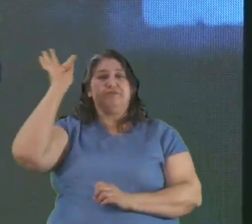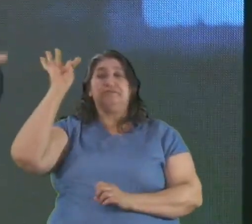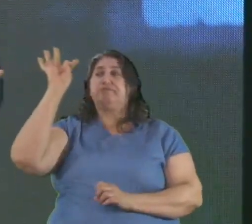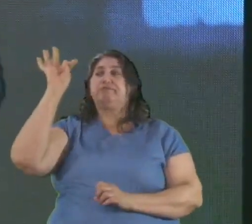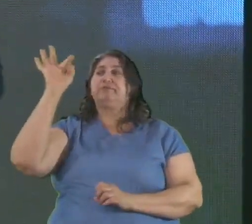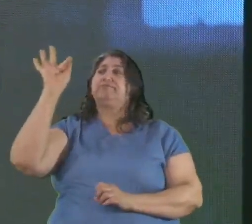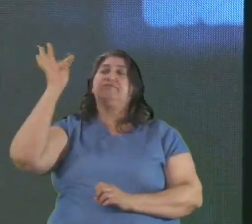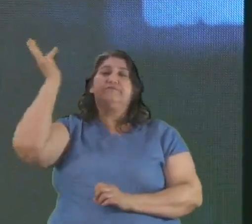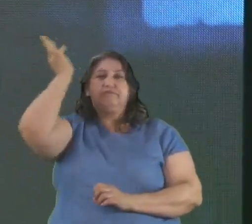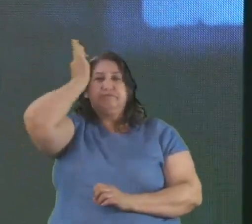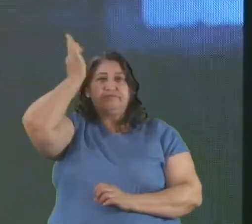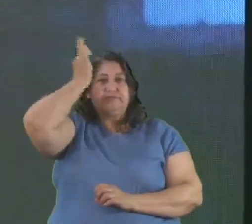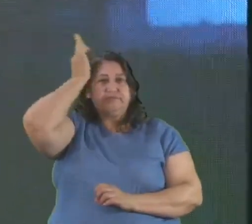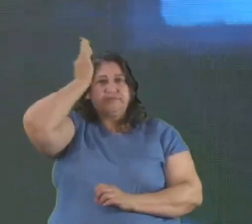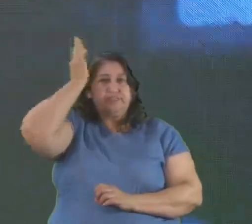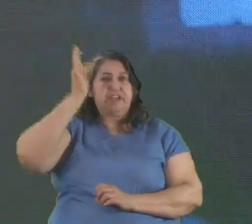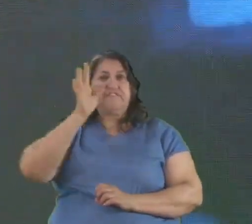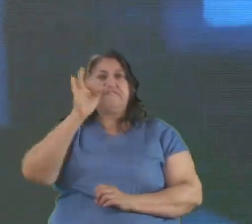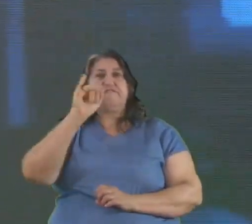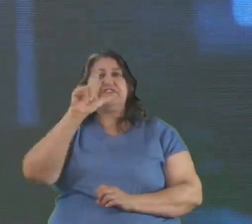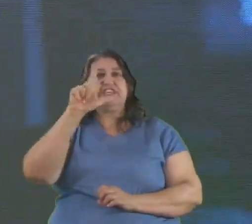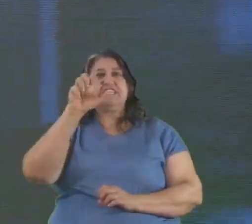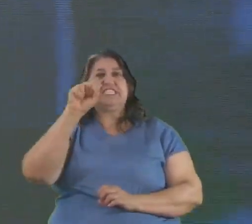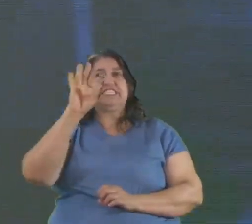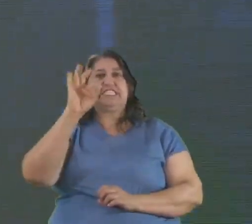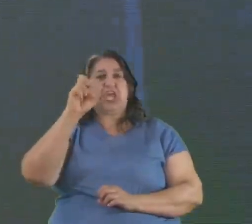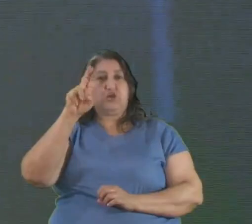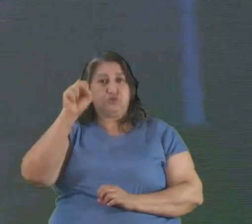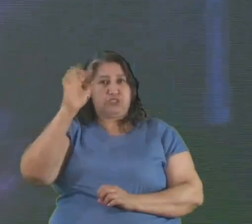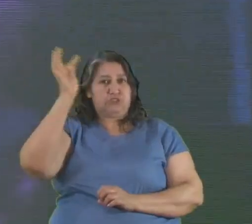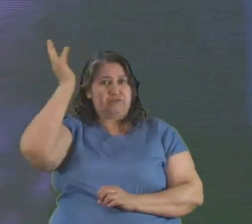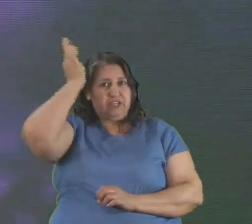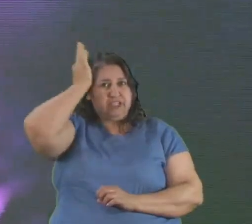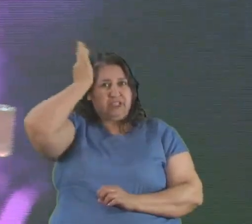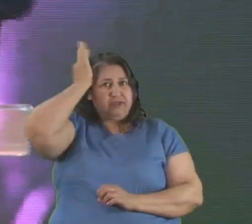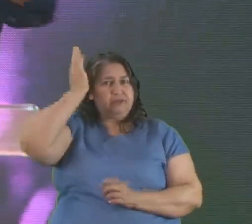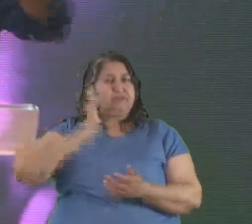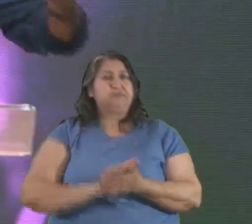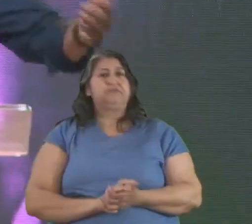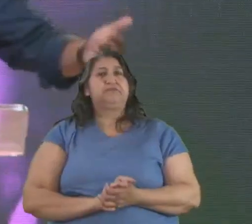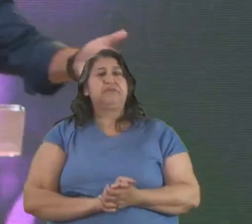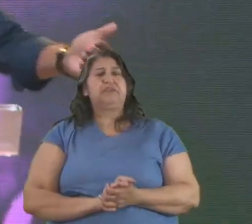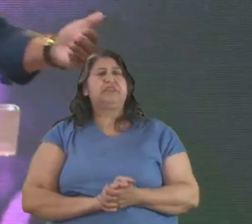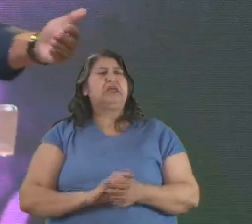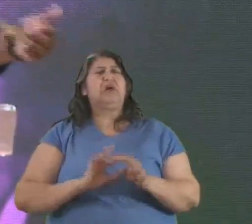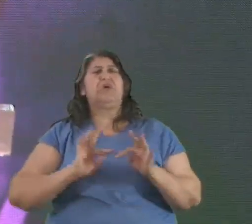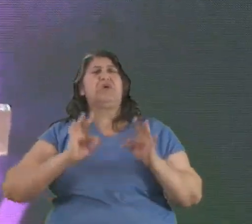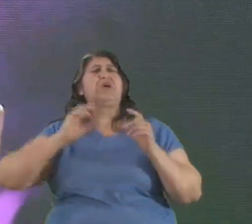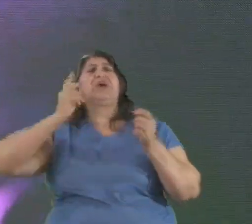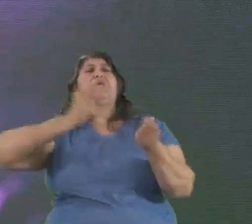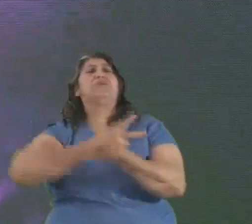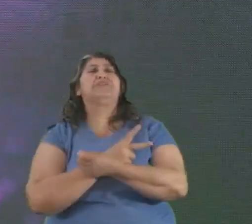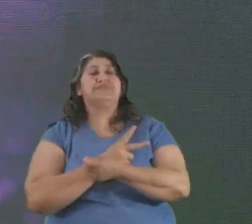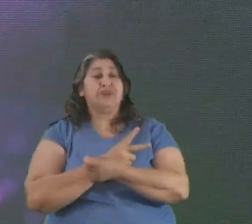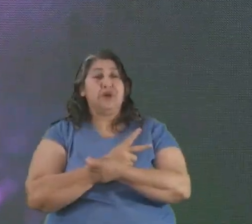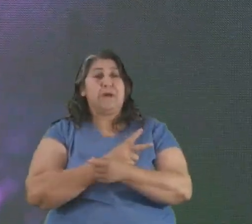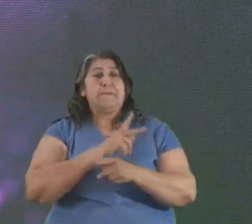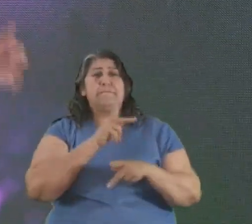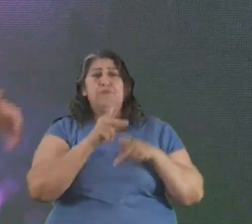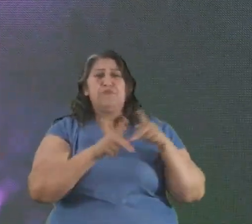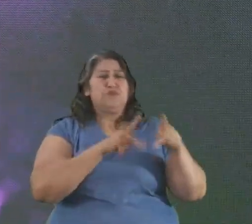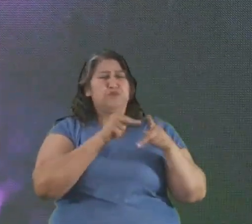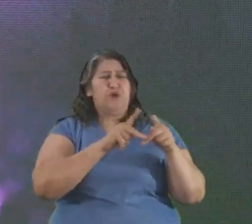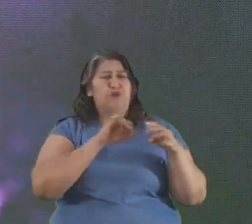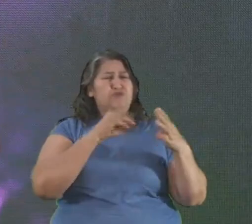para Filistia. E os judeus foram dispersos pelo mundo todo, muitos mortos,